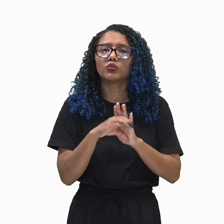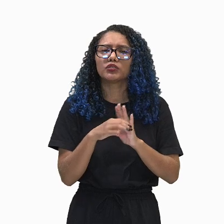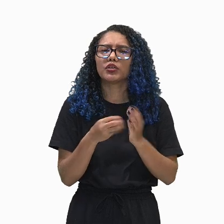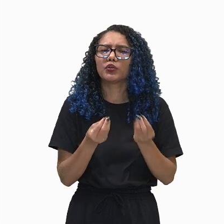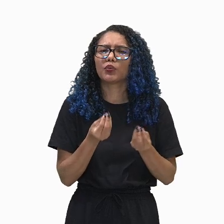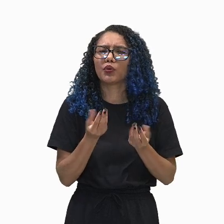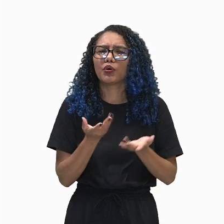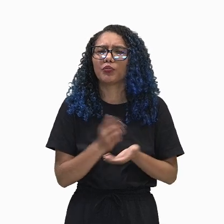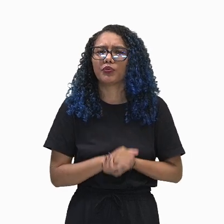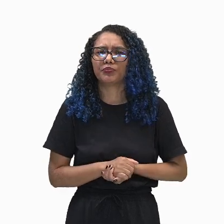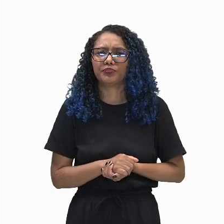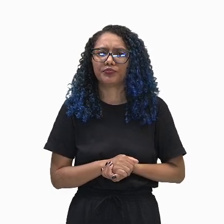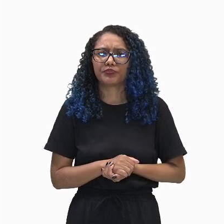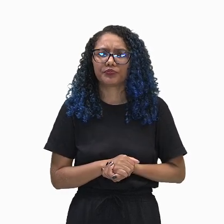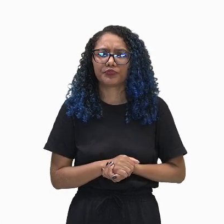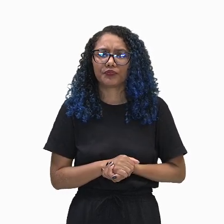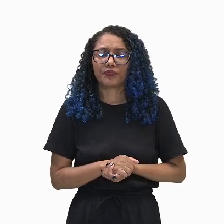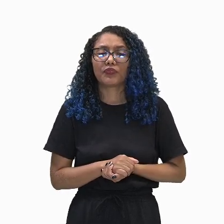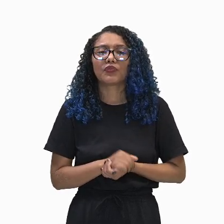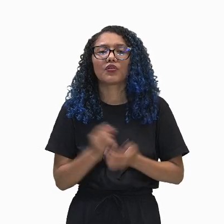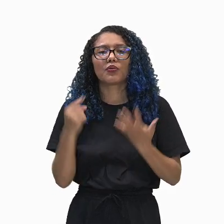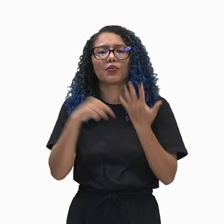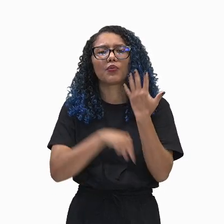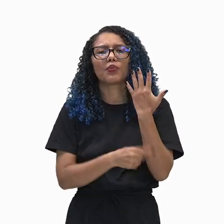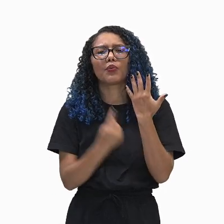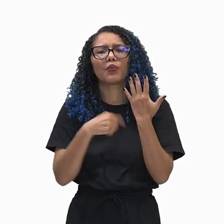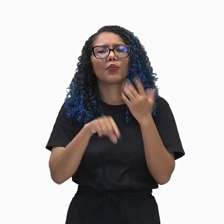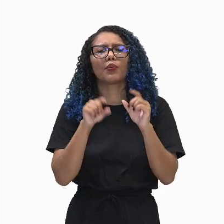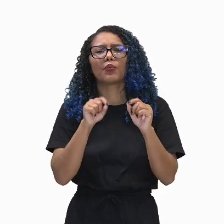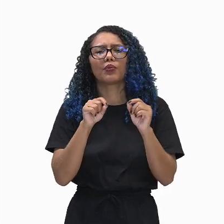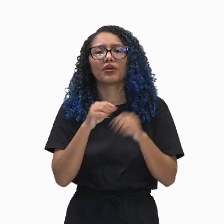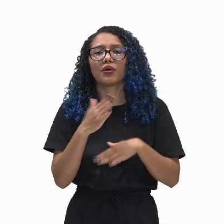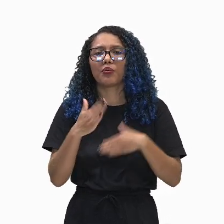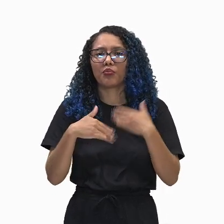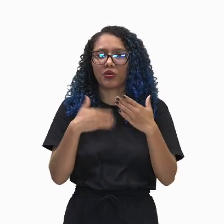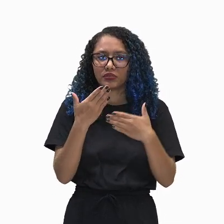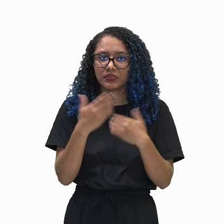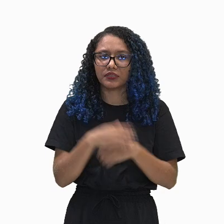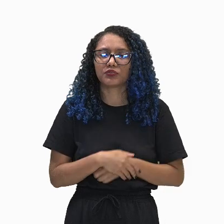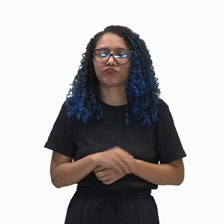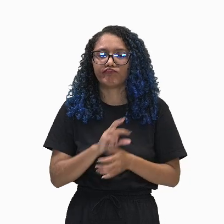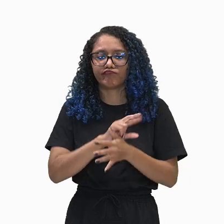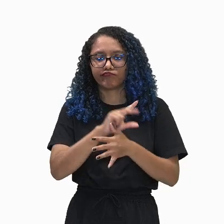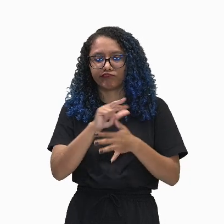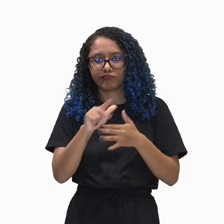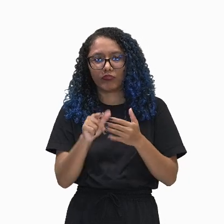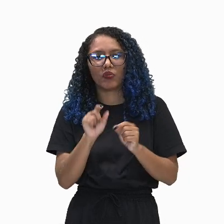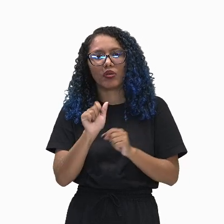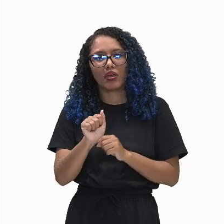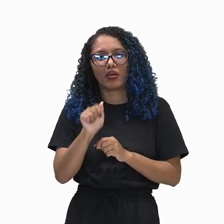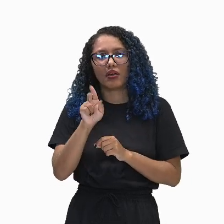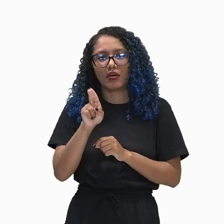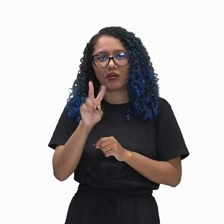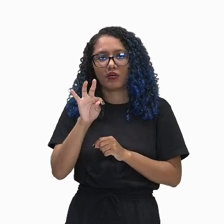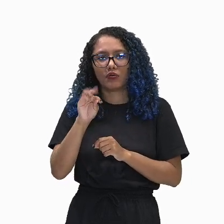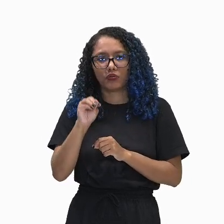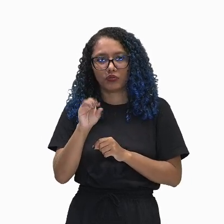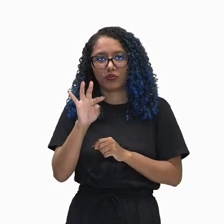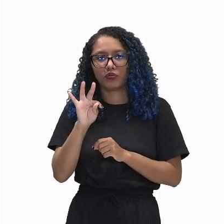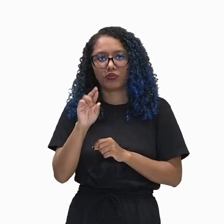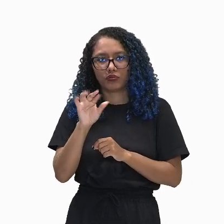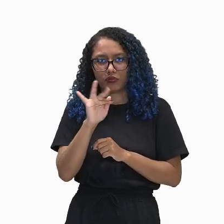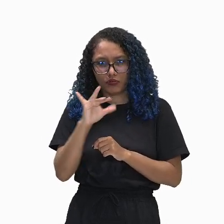o conceito de fotossíntese, que é o processo pelo qual os organismos autotróficos